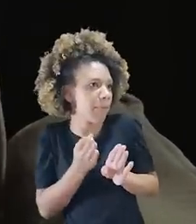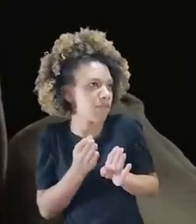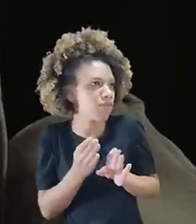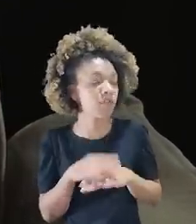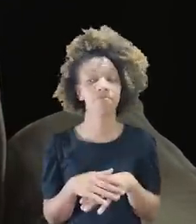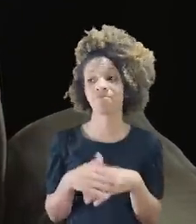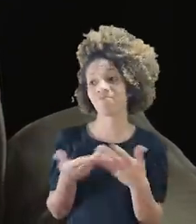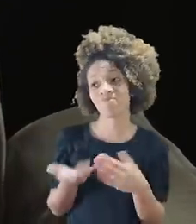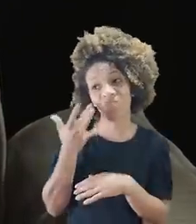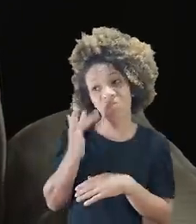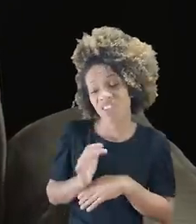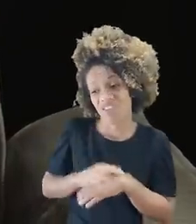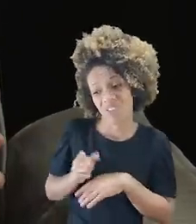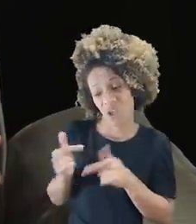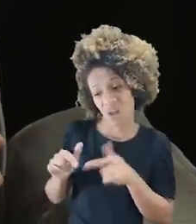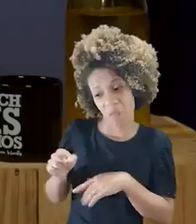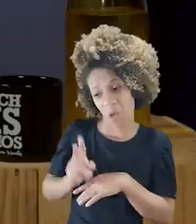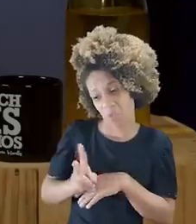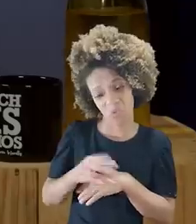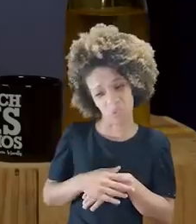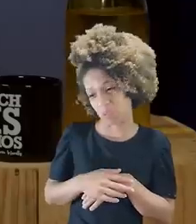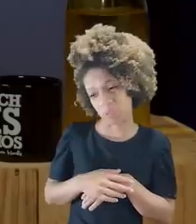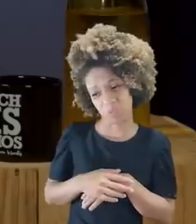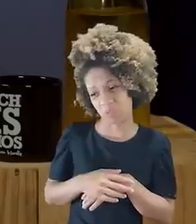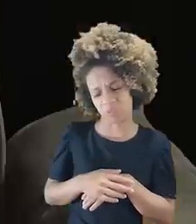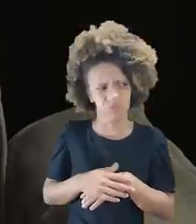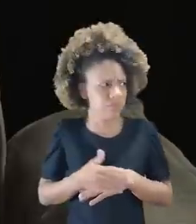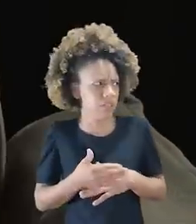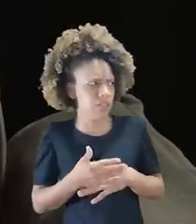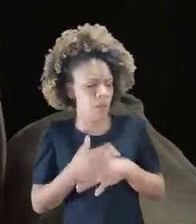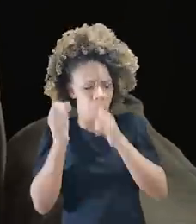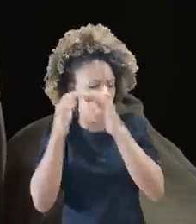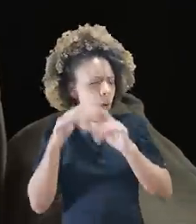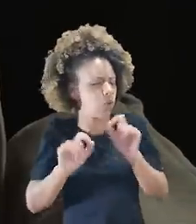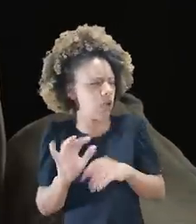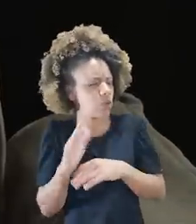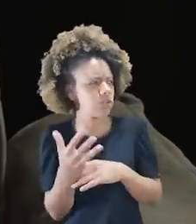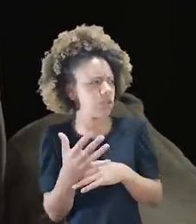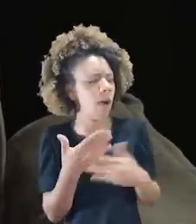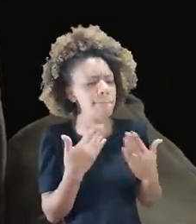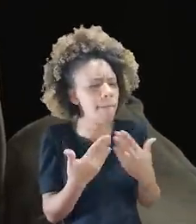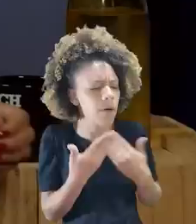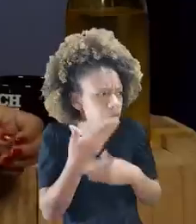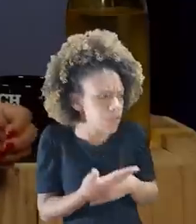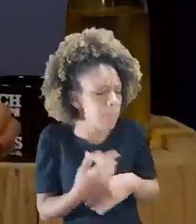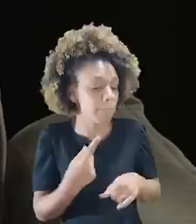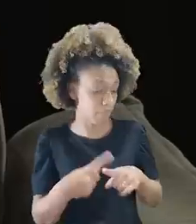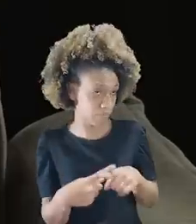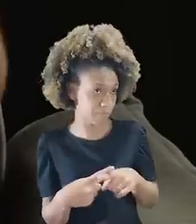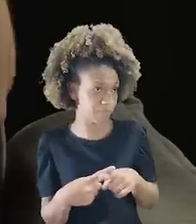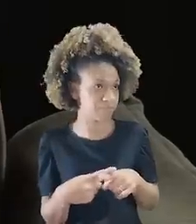tu chega e fala assim mano eu não sei se eu quero isso da minha vida você deu uma bugada o que que aconteceu eu quero bater esse papo contigo por